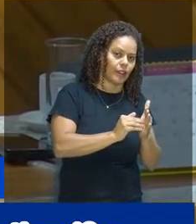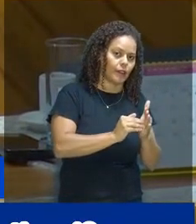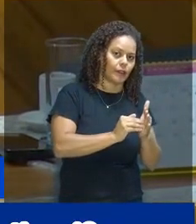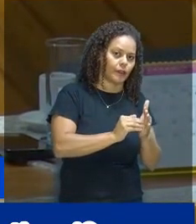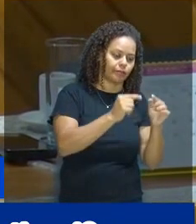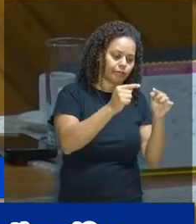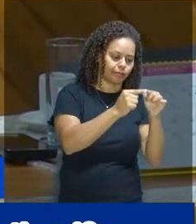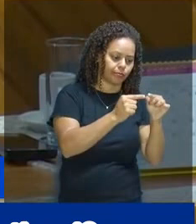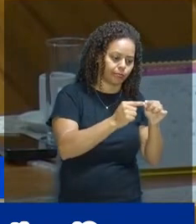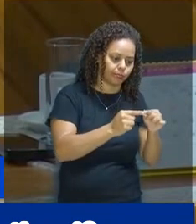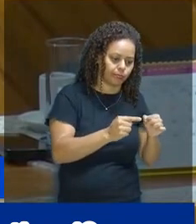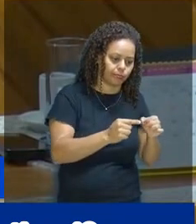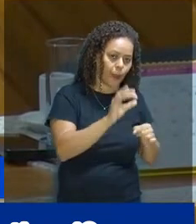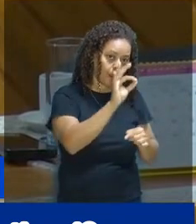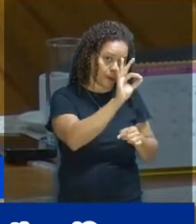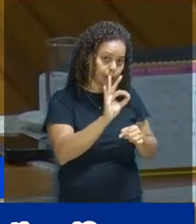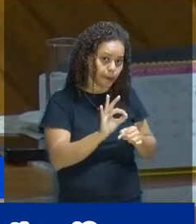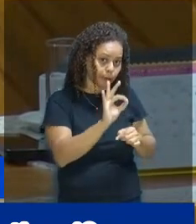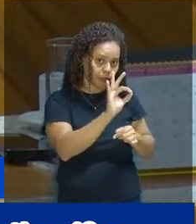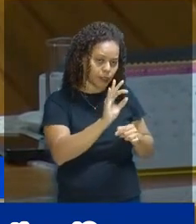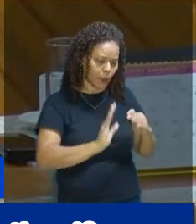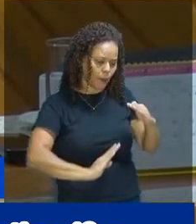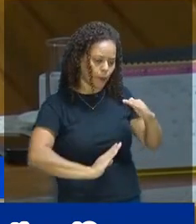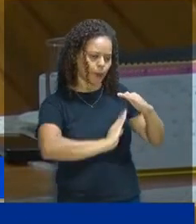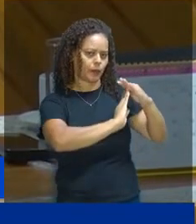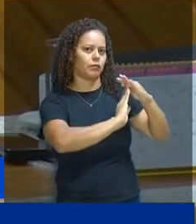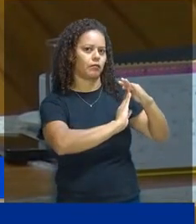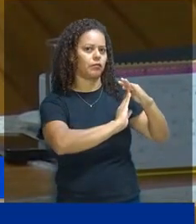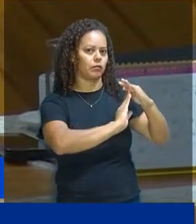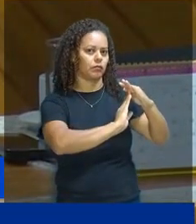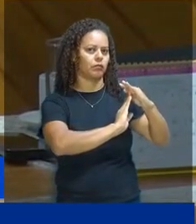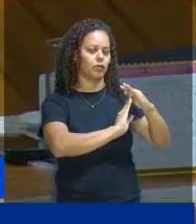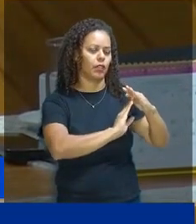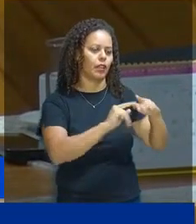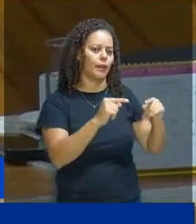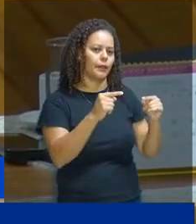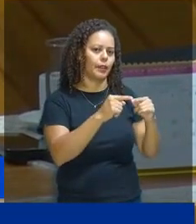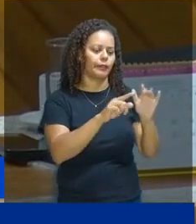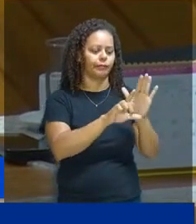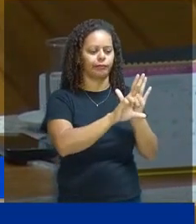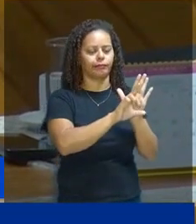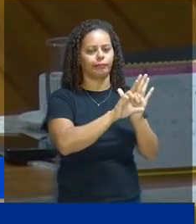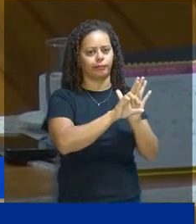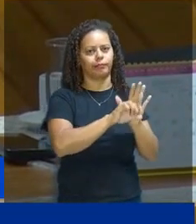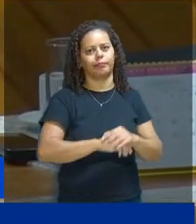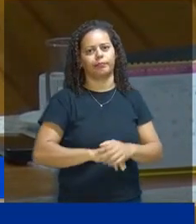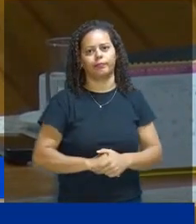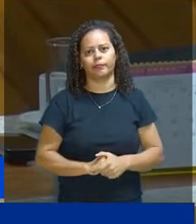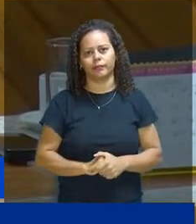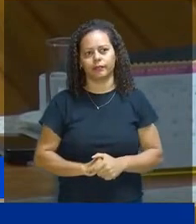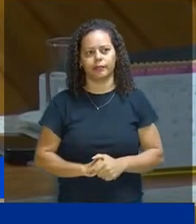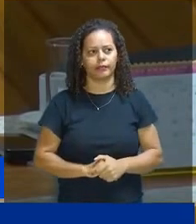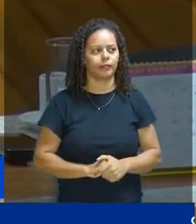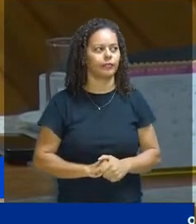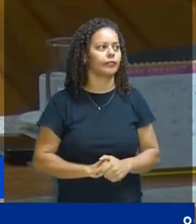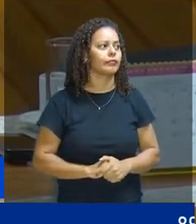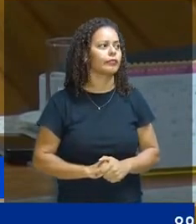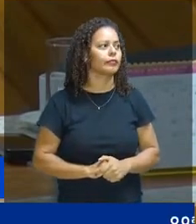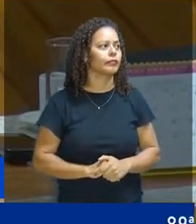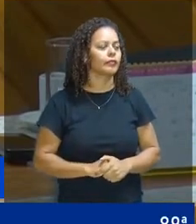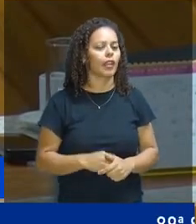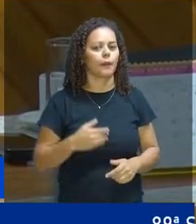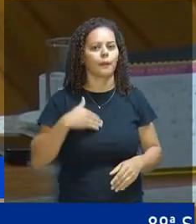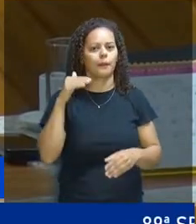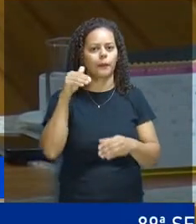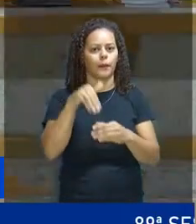no percentual máximo, tudo nos termos do artigo 48 e parágrafos da mesma resolução de regência. Presidente, esse é